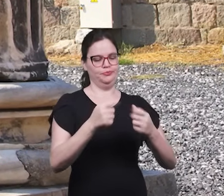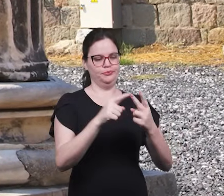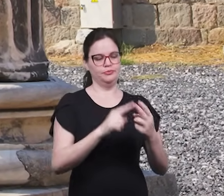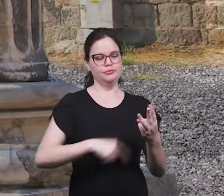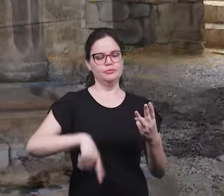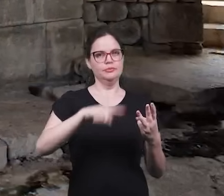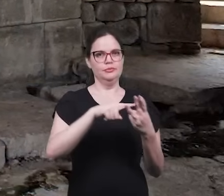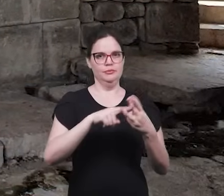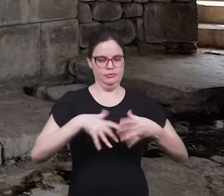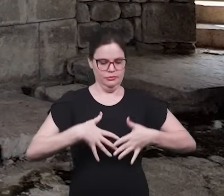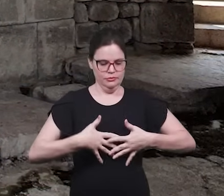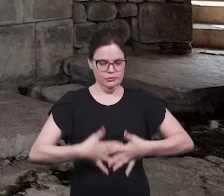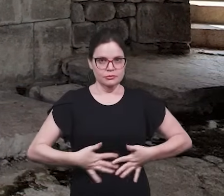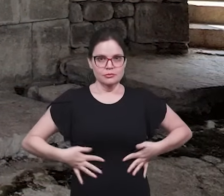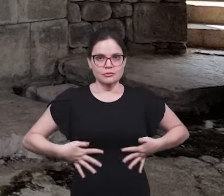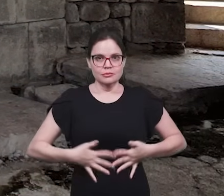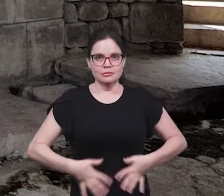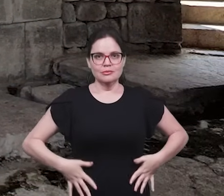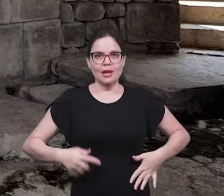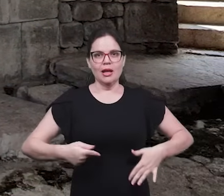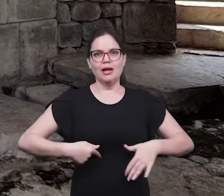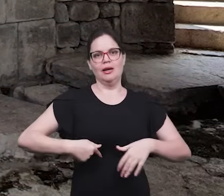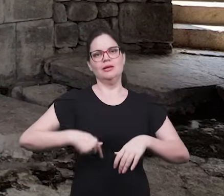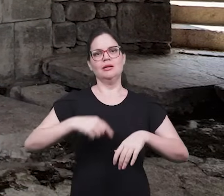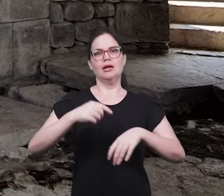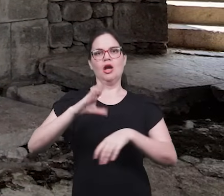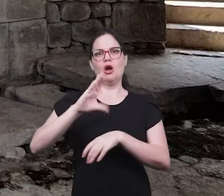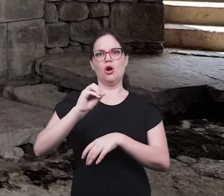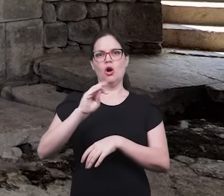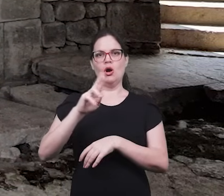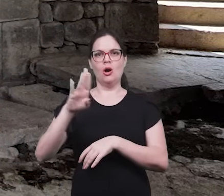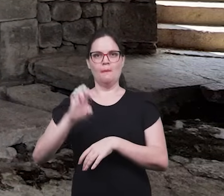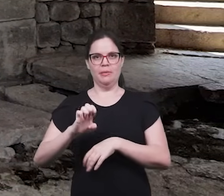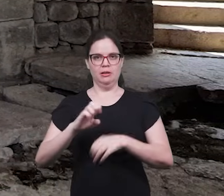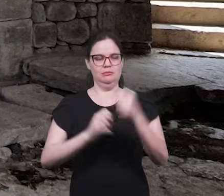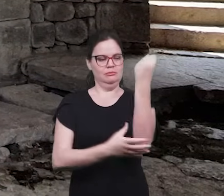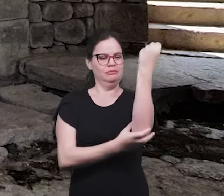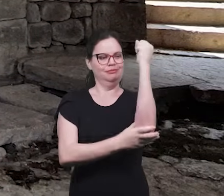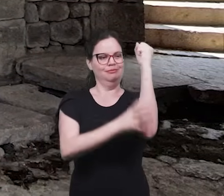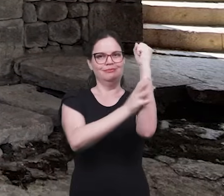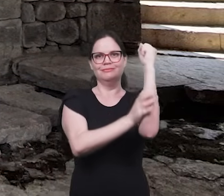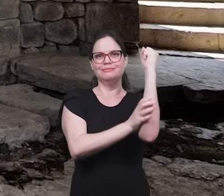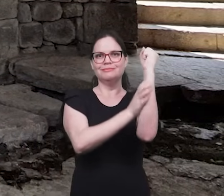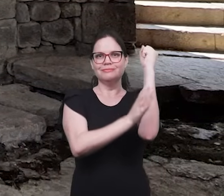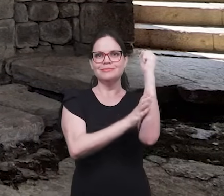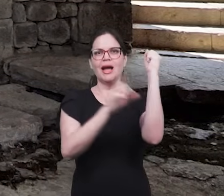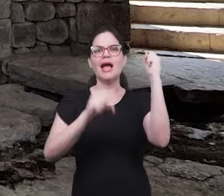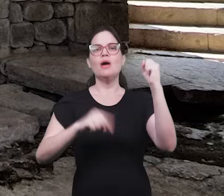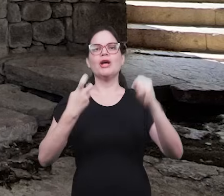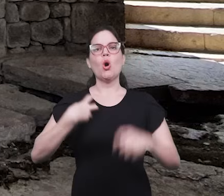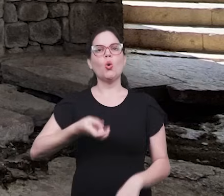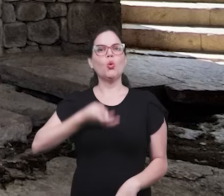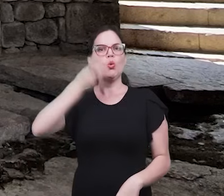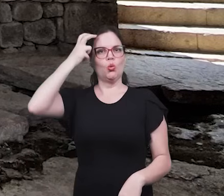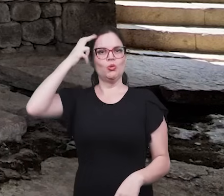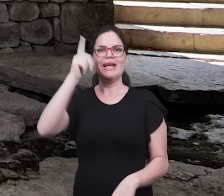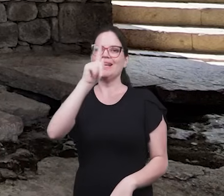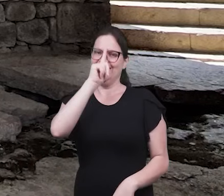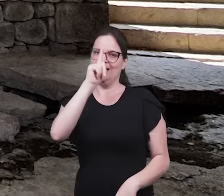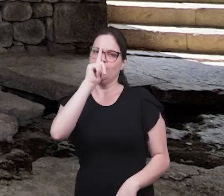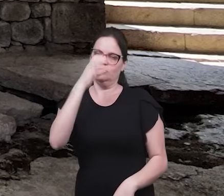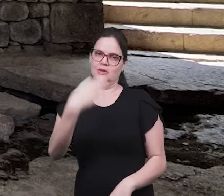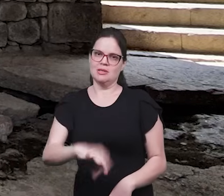o greco-macedônico. Aí o greco-macedônico trazia o quê? Cultura. Todo tipo de cultura. Os